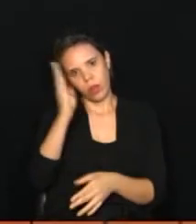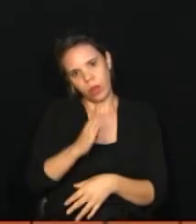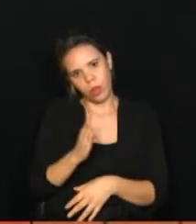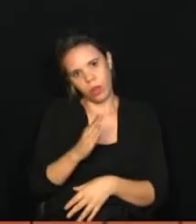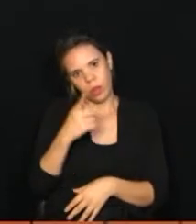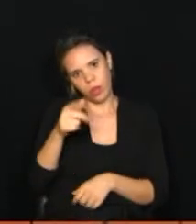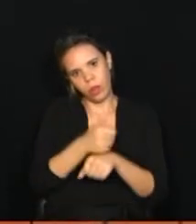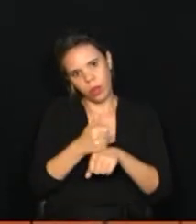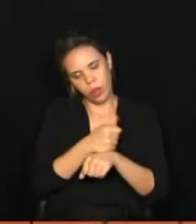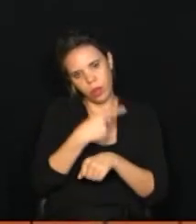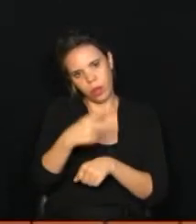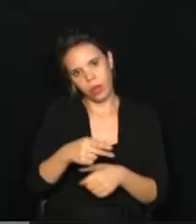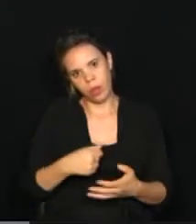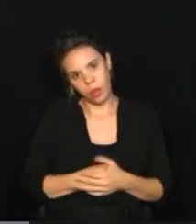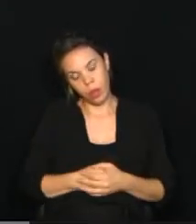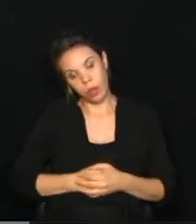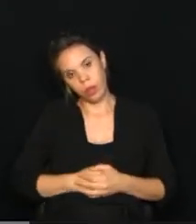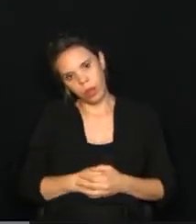sua carreira.